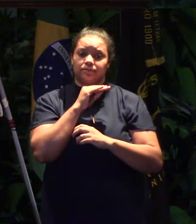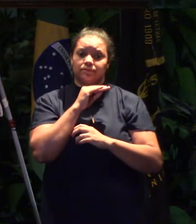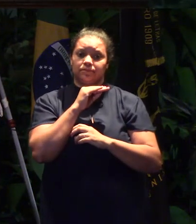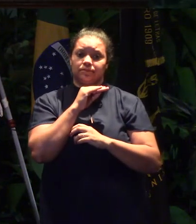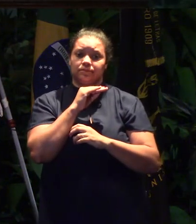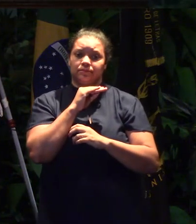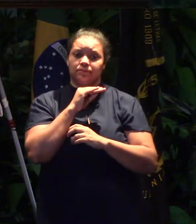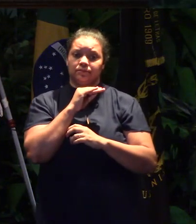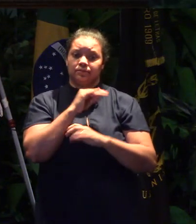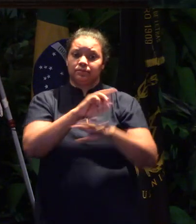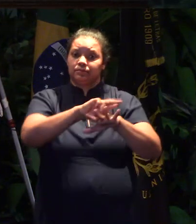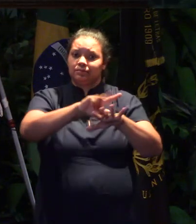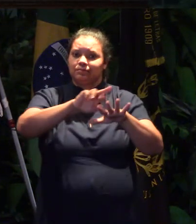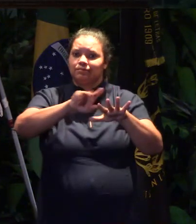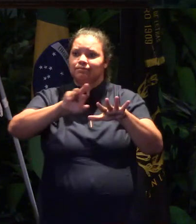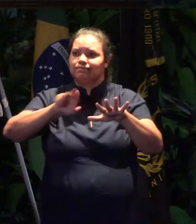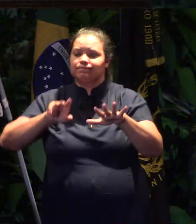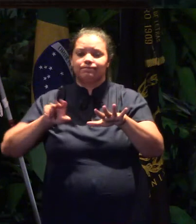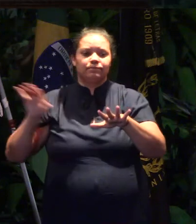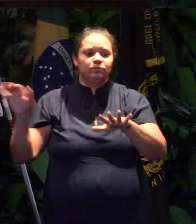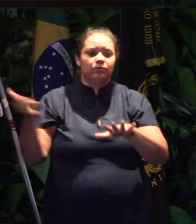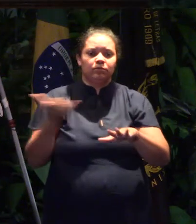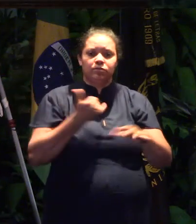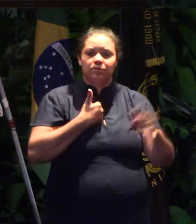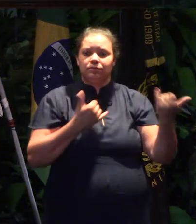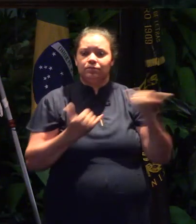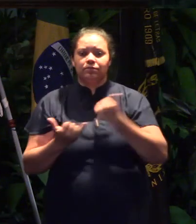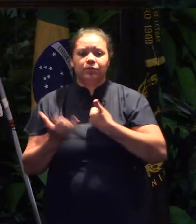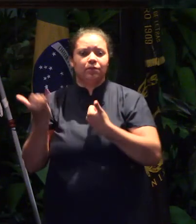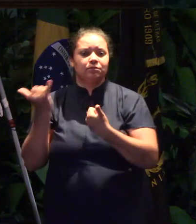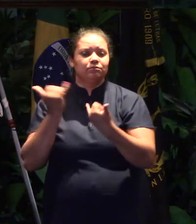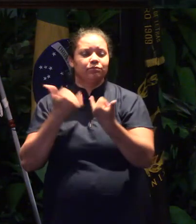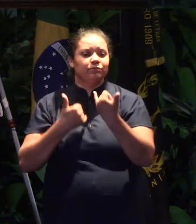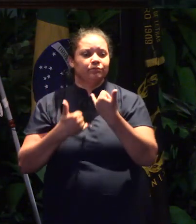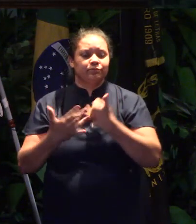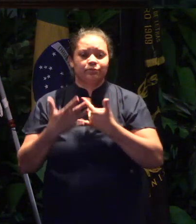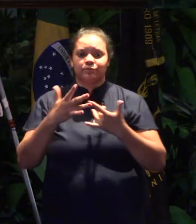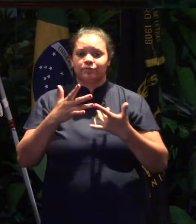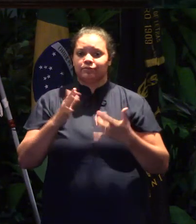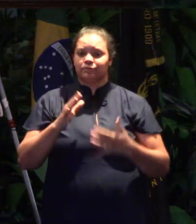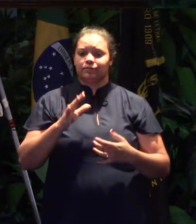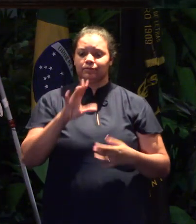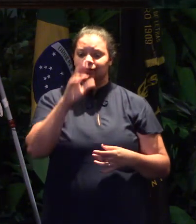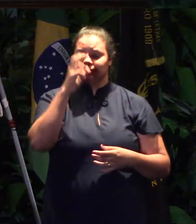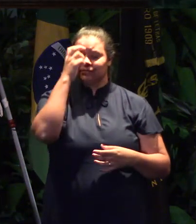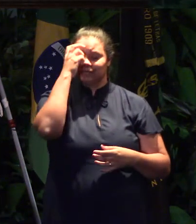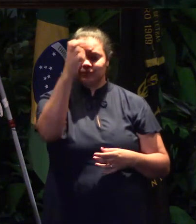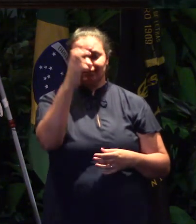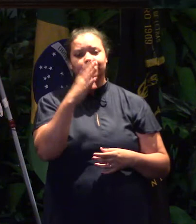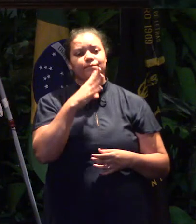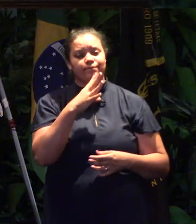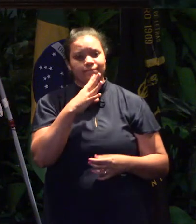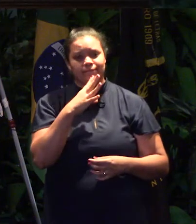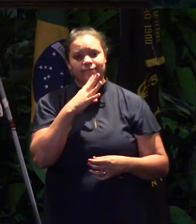essa pluralidade de vozes, né, é que fazem a nossa riqueza. A diversidade, na verdade, da